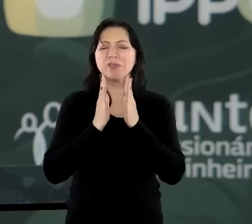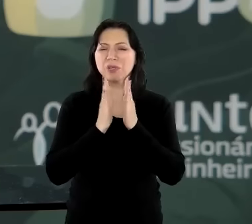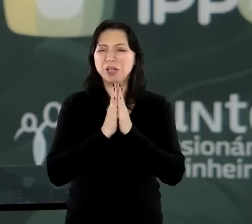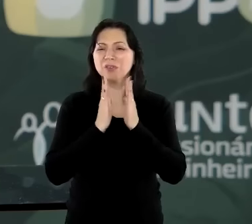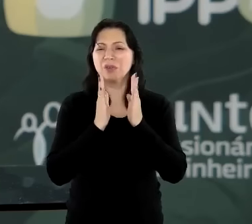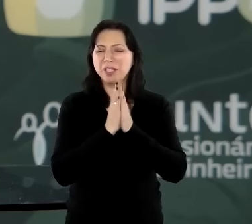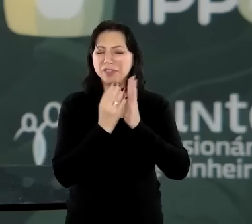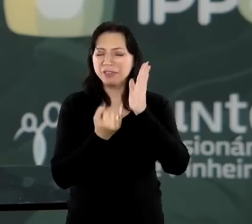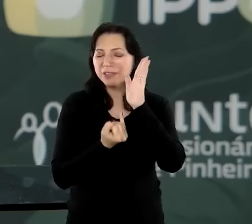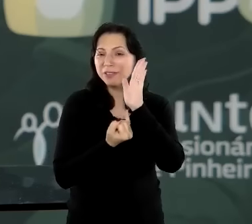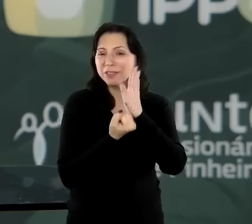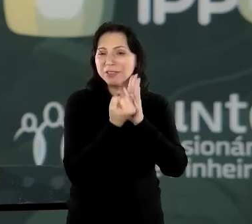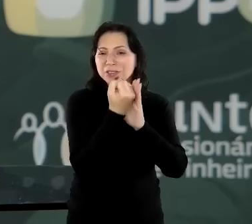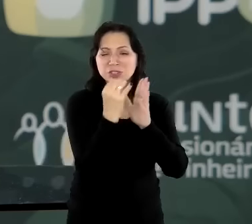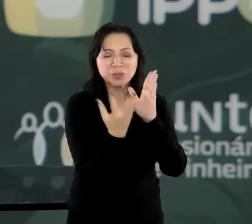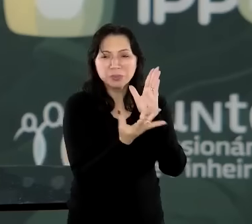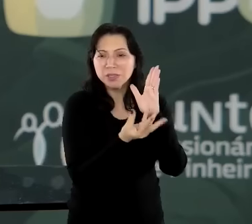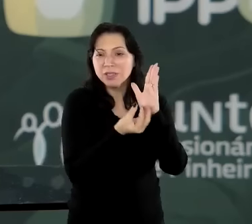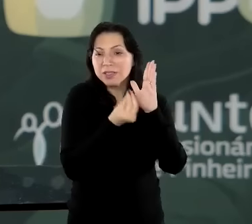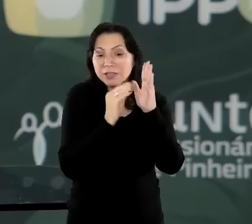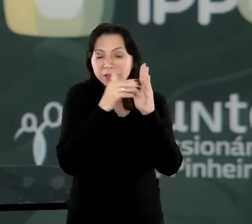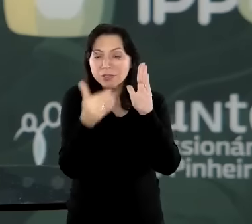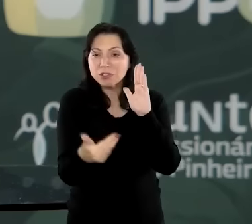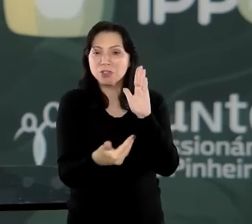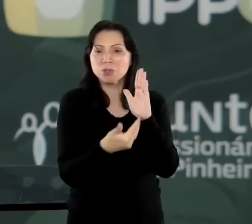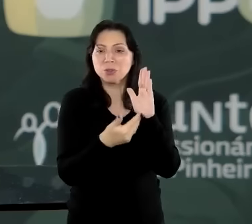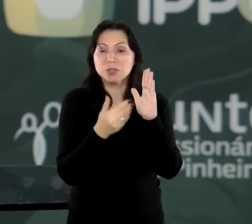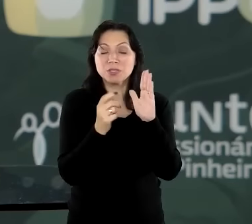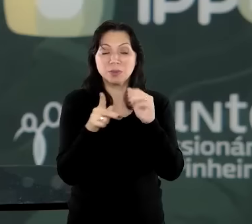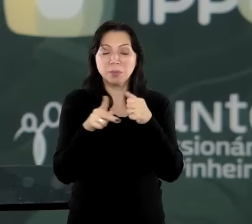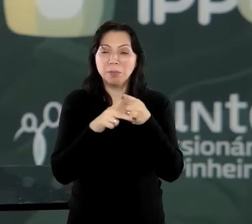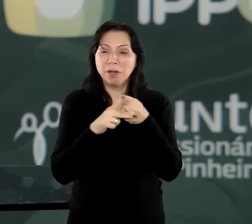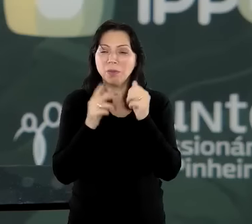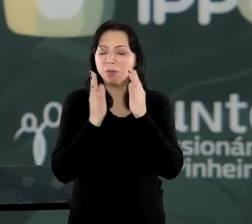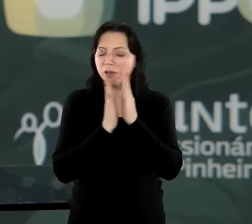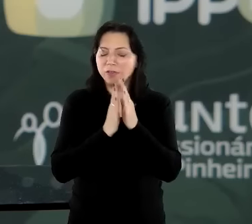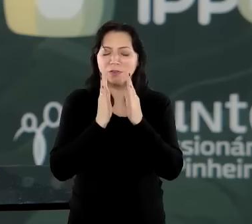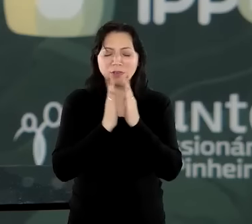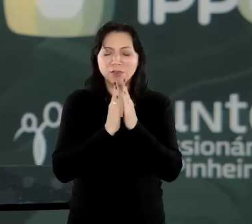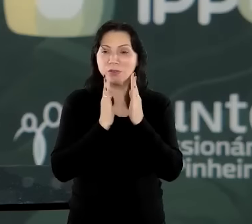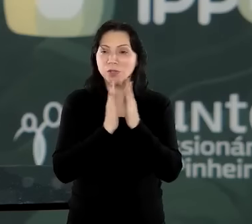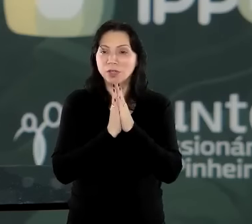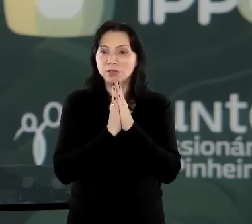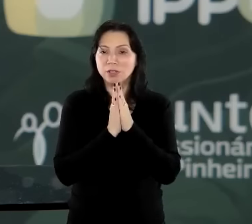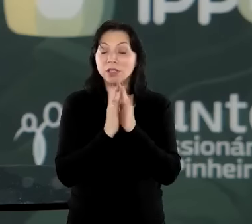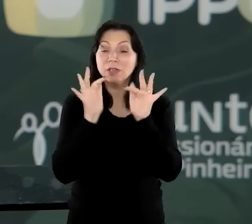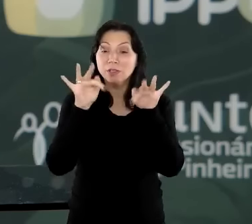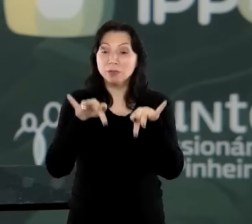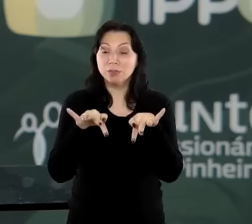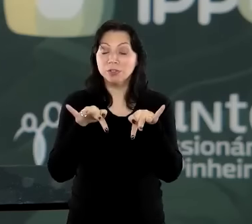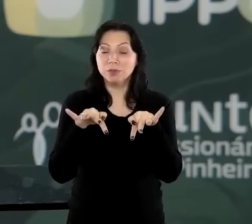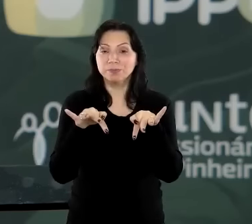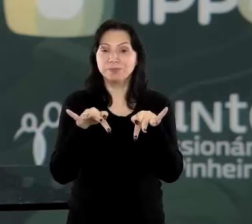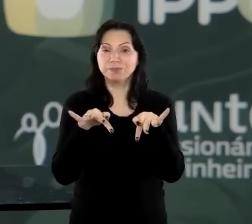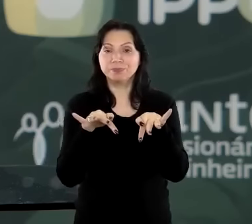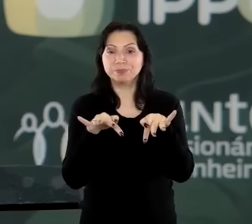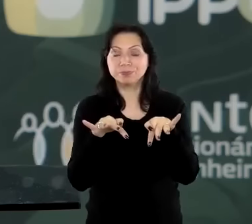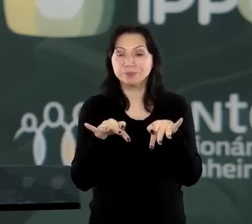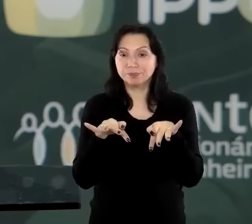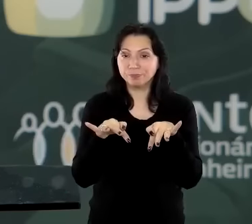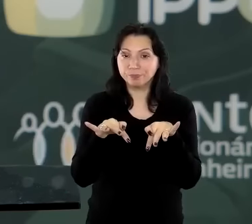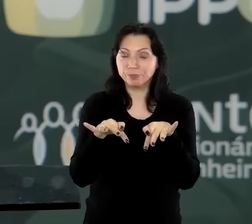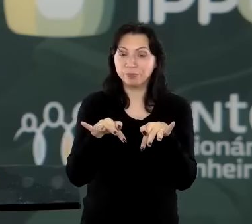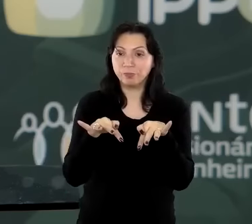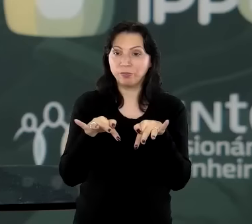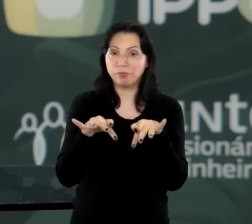que ele nunca tinha visto pessoalmente, mas ele orava, ele orava, ele orava. E ele conclui dizendo o seguinte: o que eu estou trazendo para